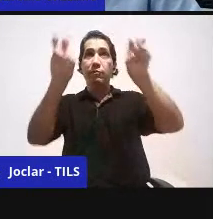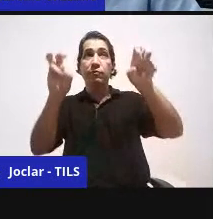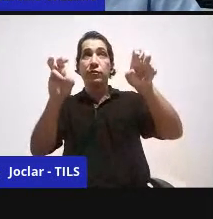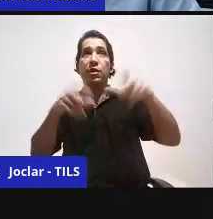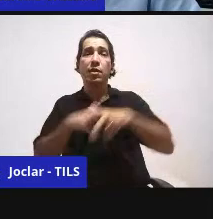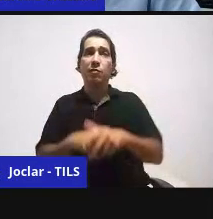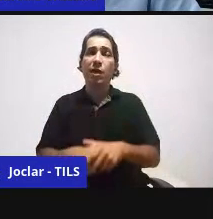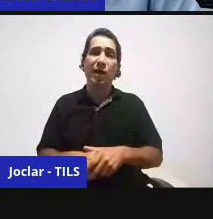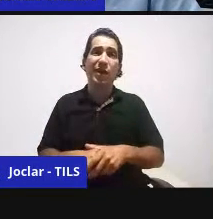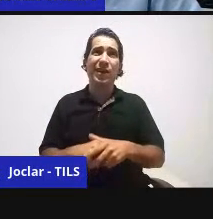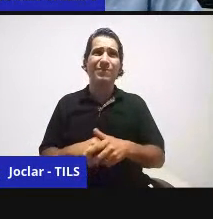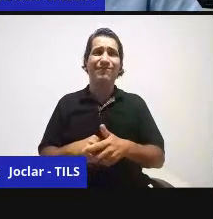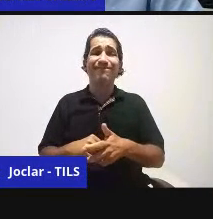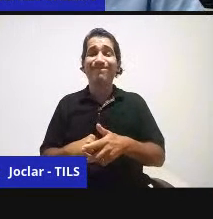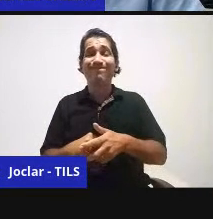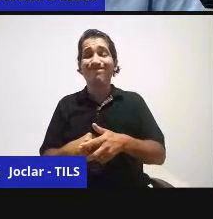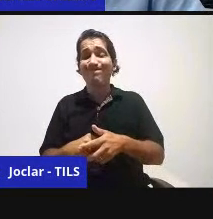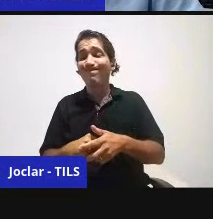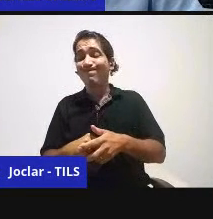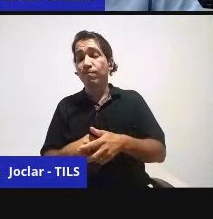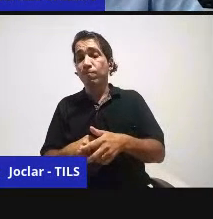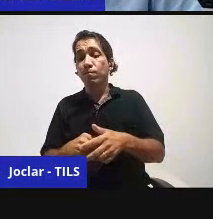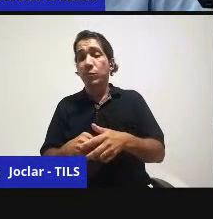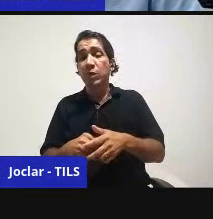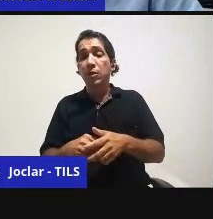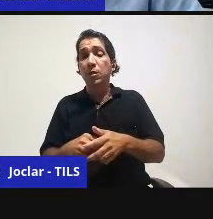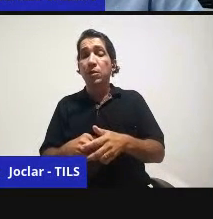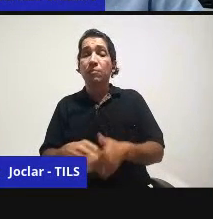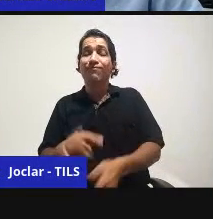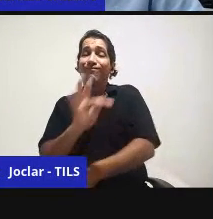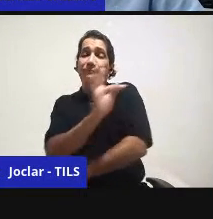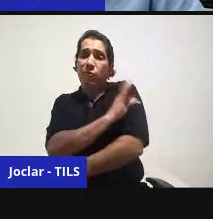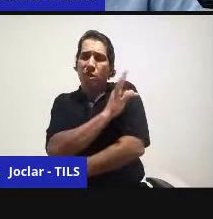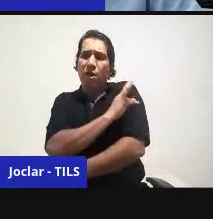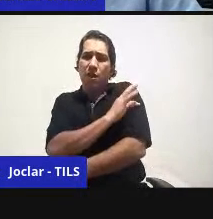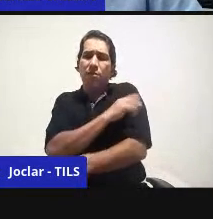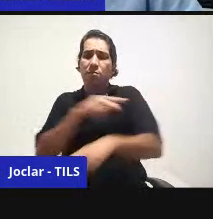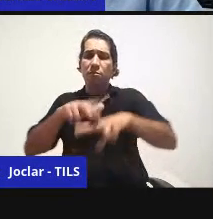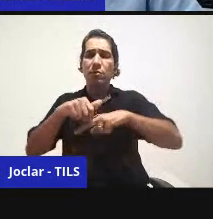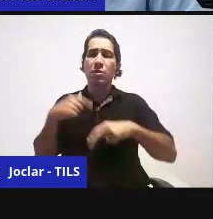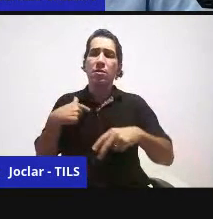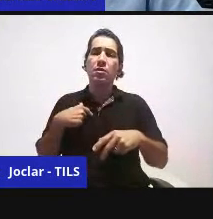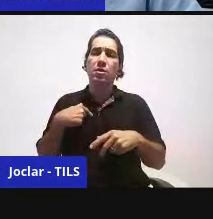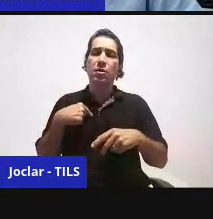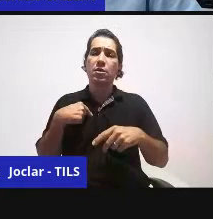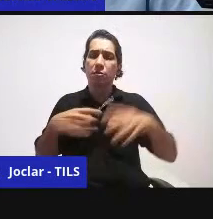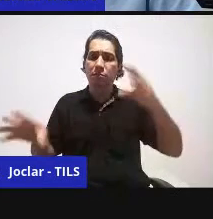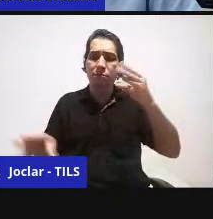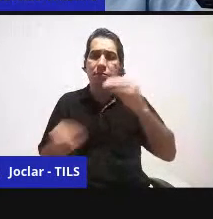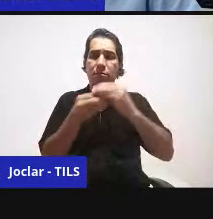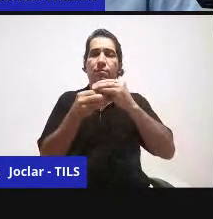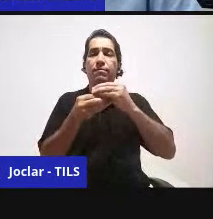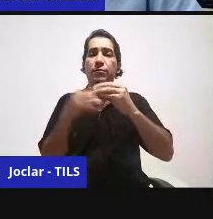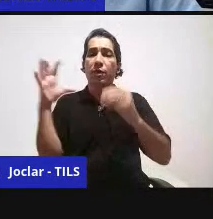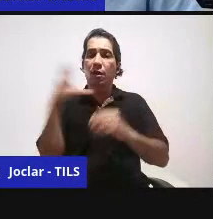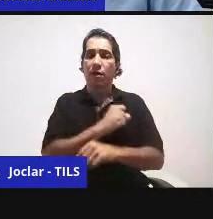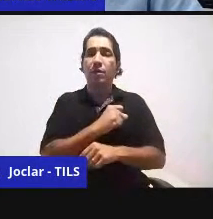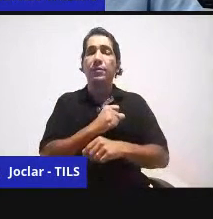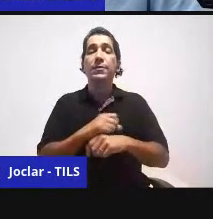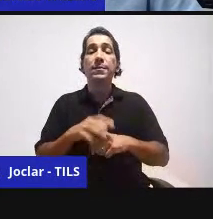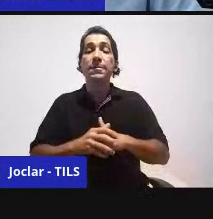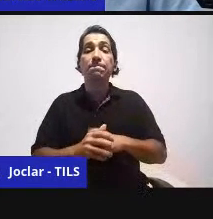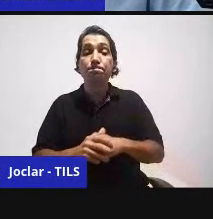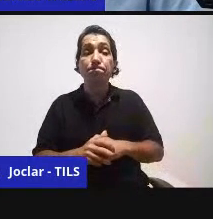mais técnico para detalhar, então eu estou passando isso de forma bastante mais rápida. Né? Mas então verifiquem aqui, ó,